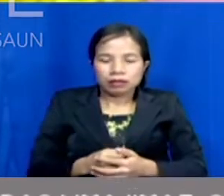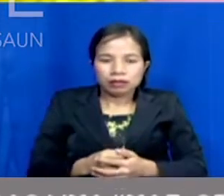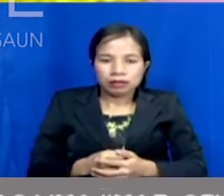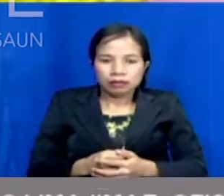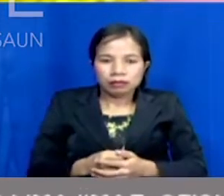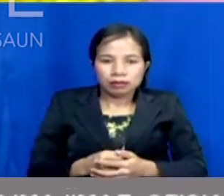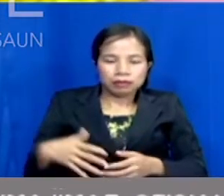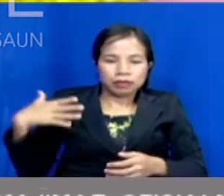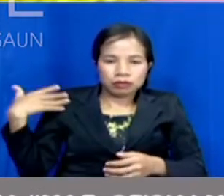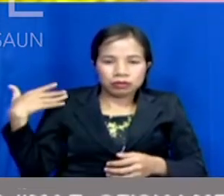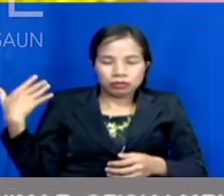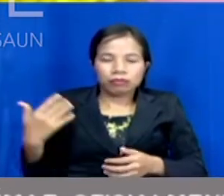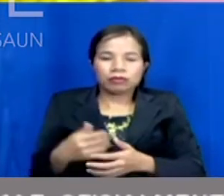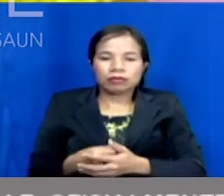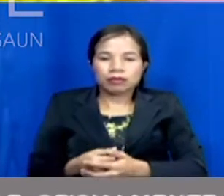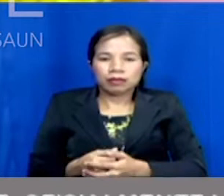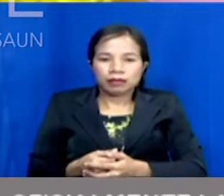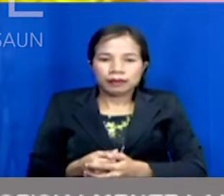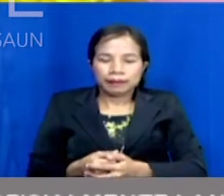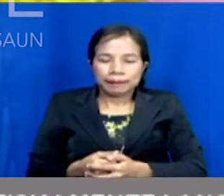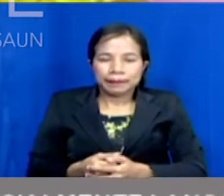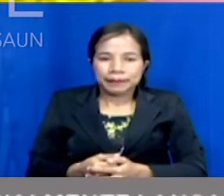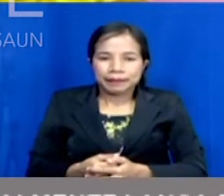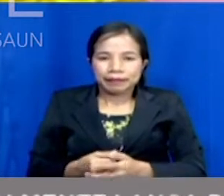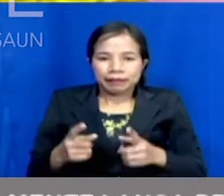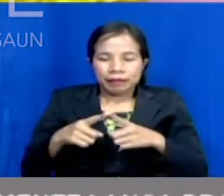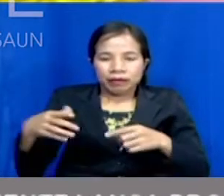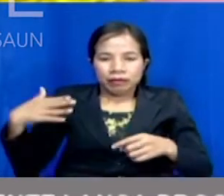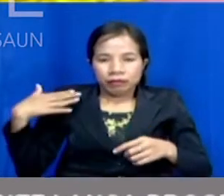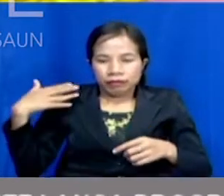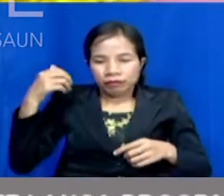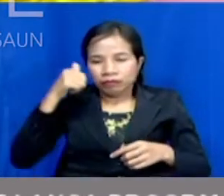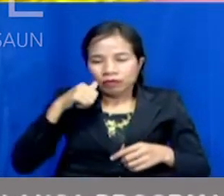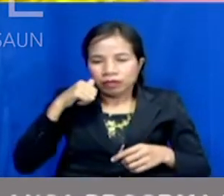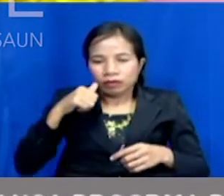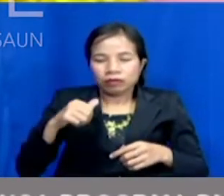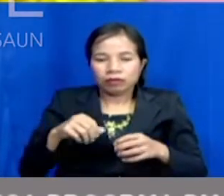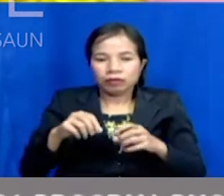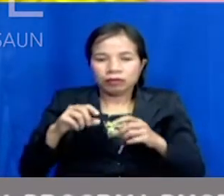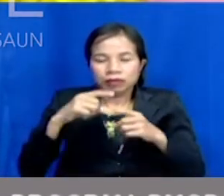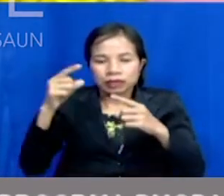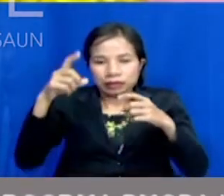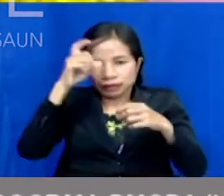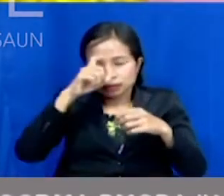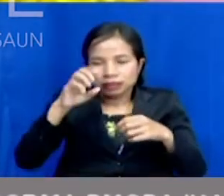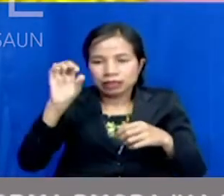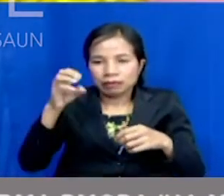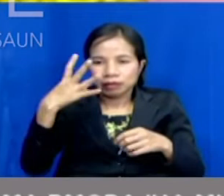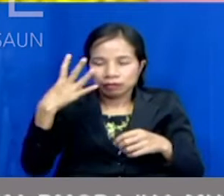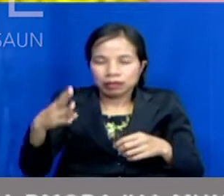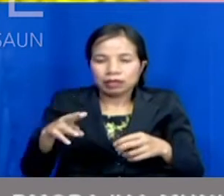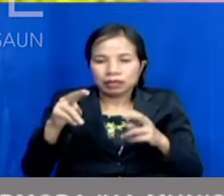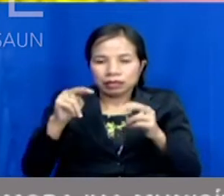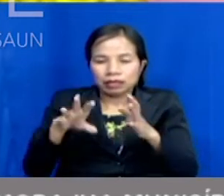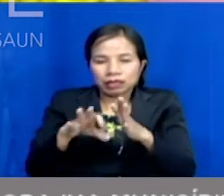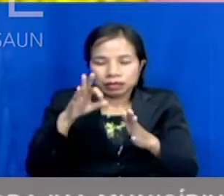produtivo, essa idade menarquia, vai feito o banheiro até 14 anos, se reta em fase ciclo